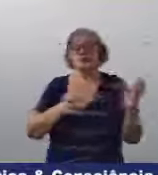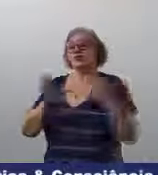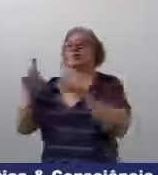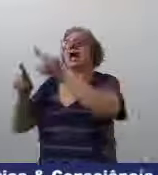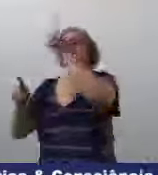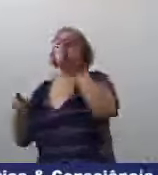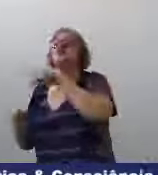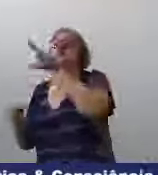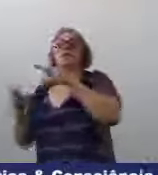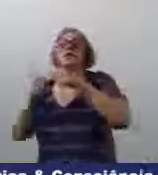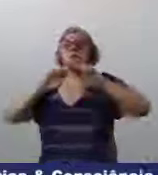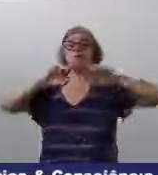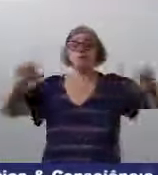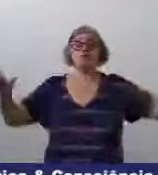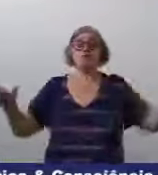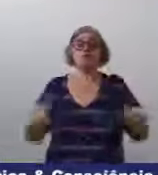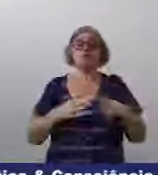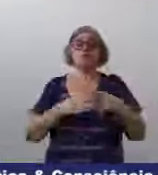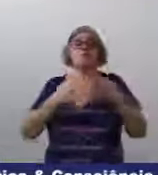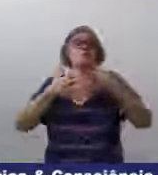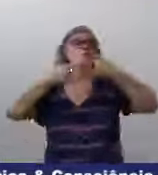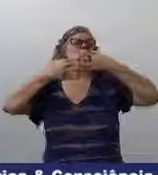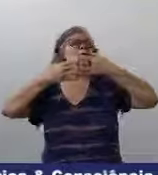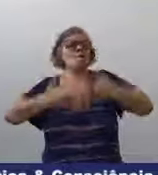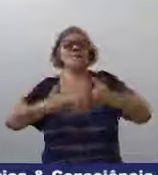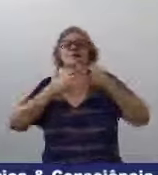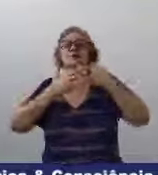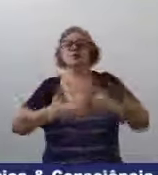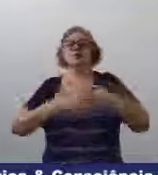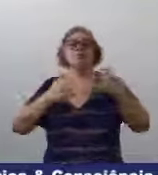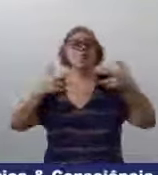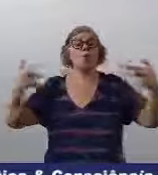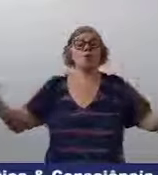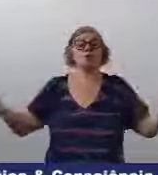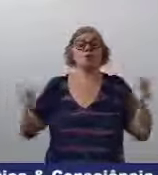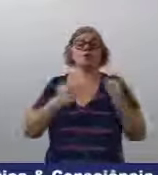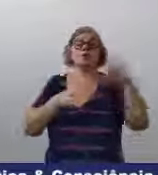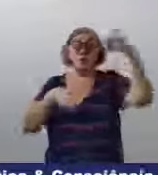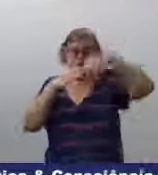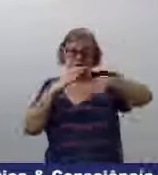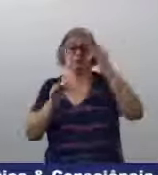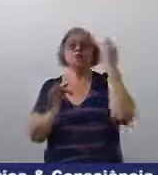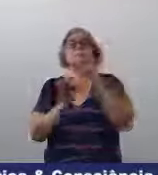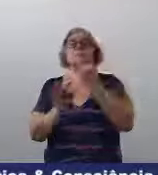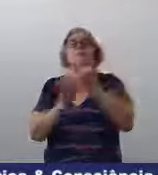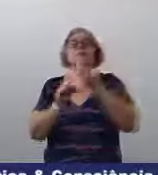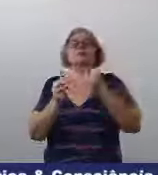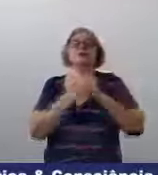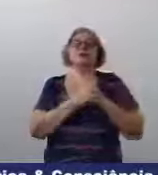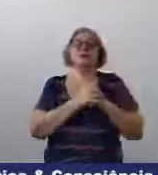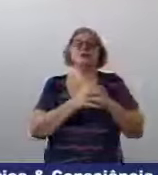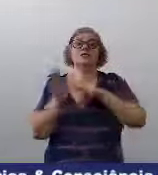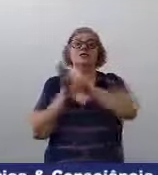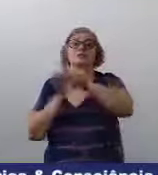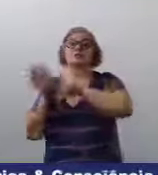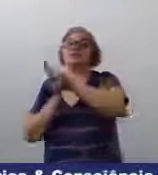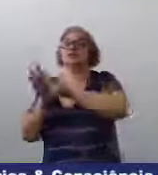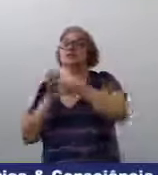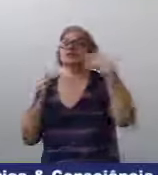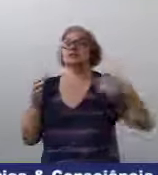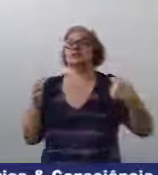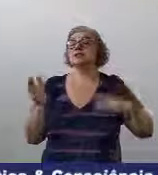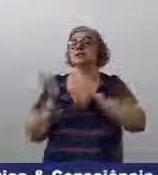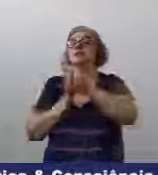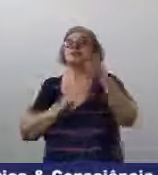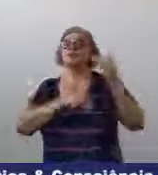não percebemos nessa escala. Então há muitas coisas misteriosas e imperceptíveis dentro da própria física que nós